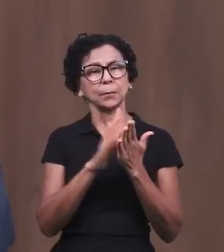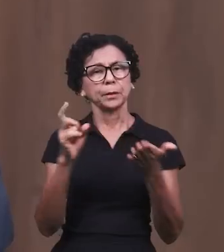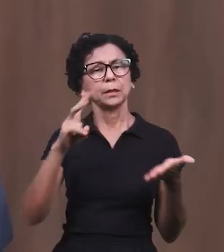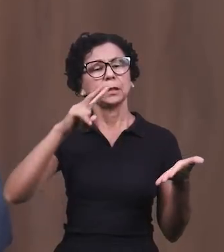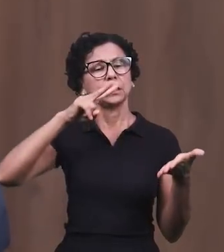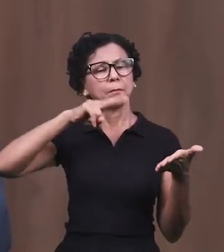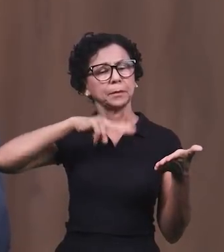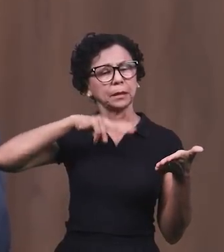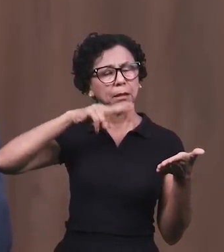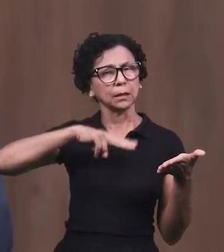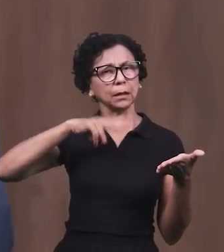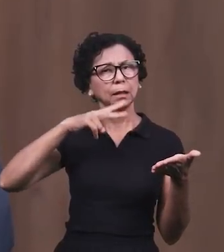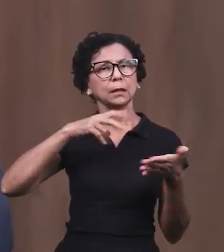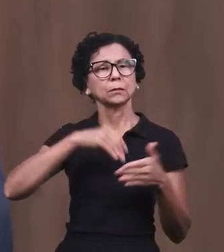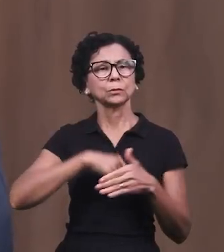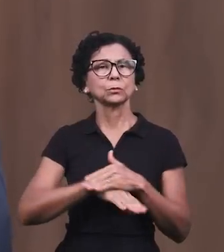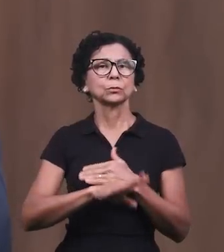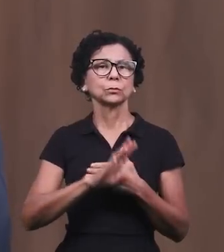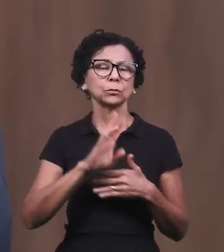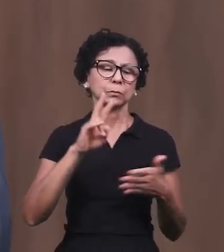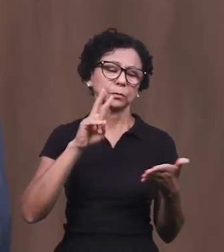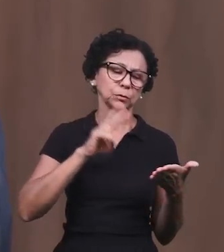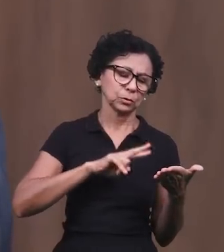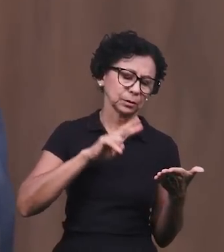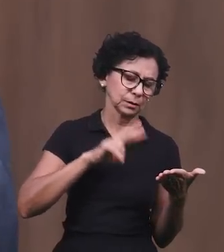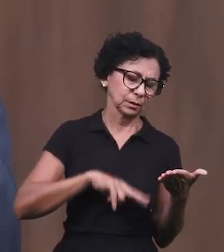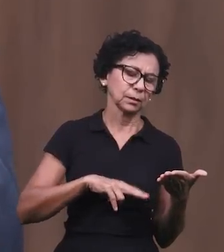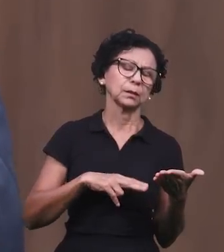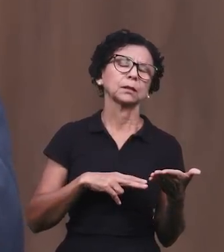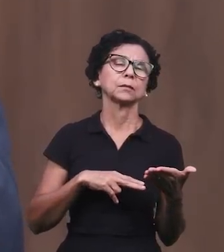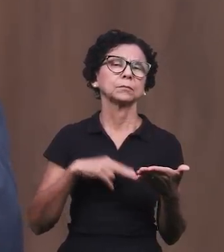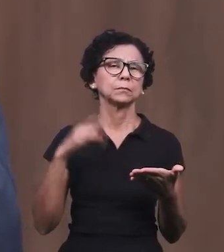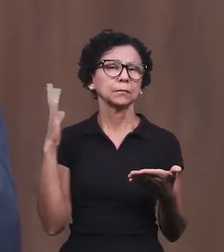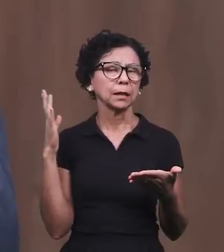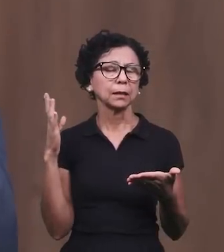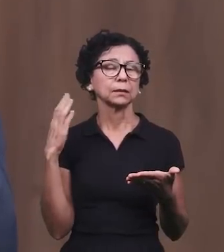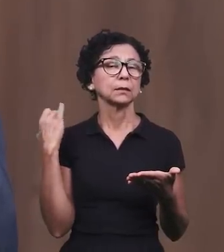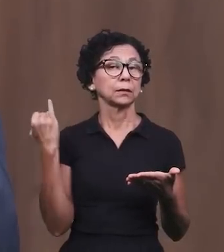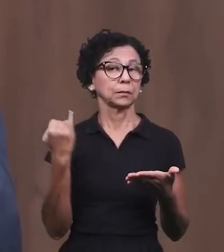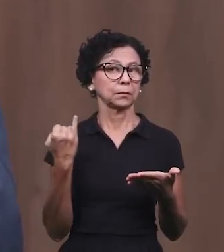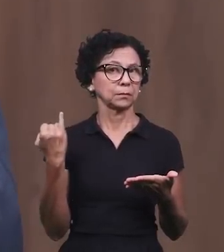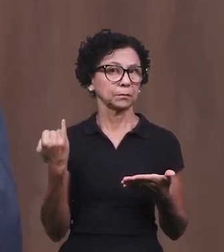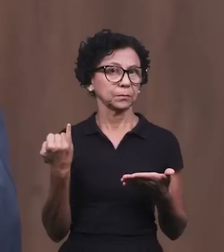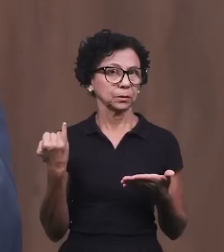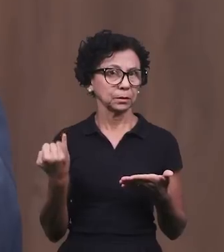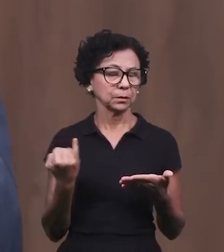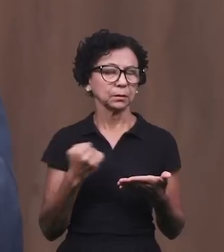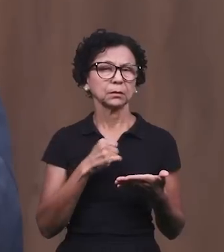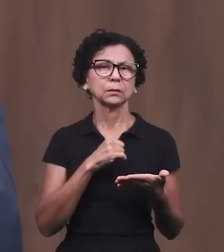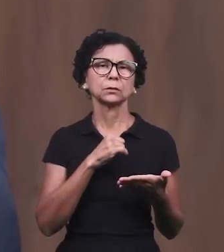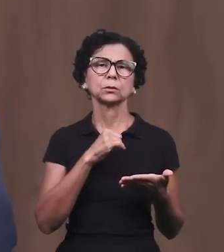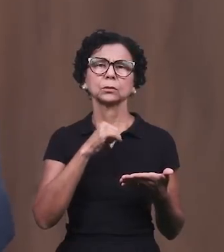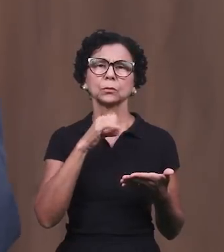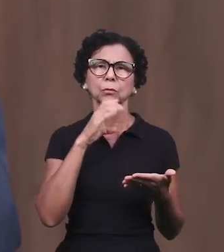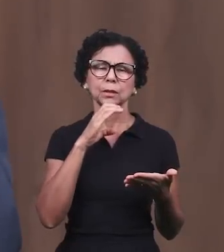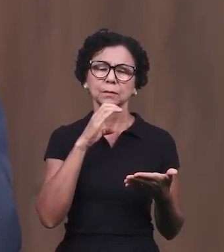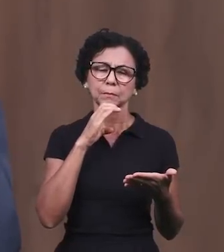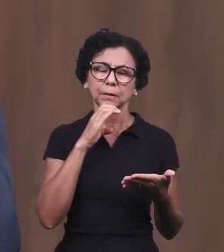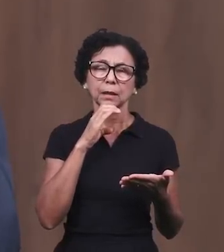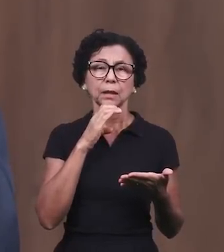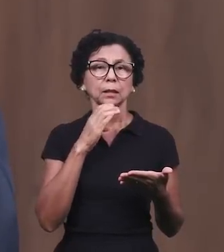o hábito de ler a palavra, de ver a palavra, não é? Isso é importante, o conhecimento da